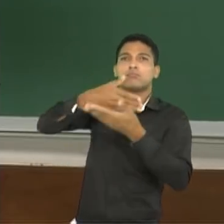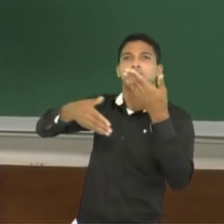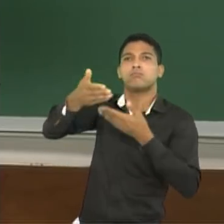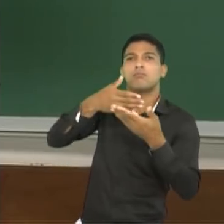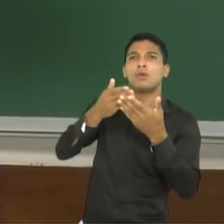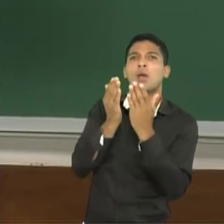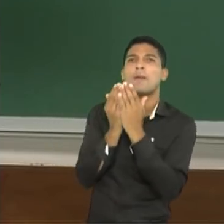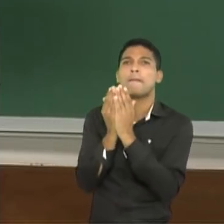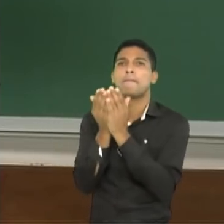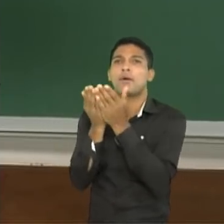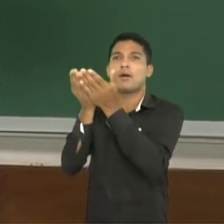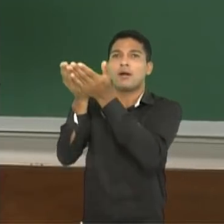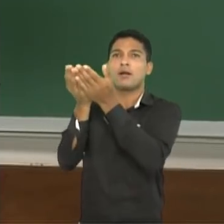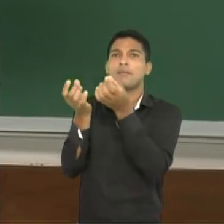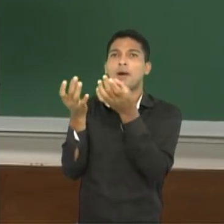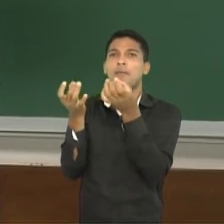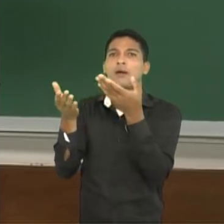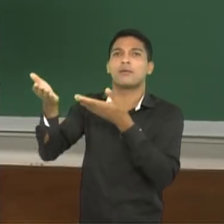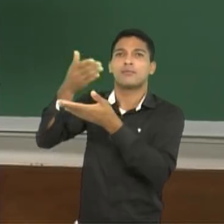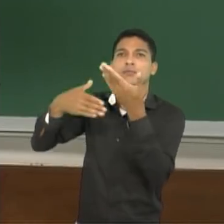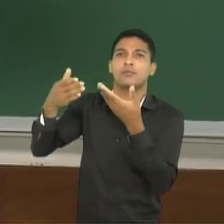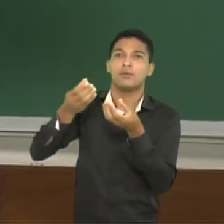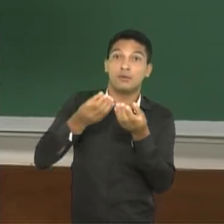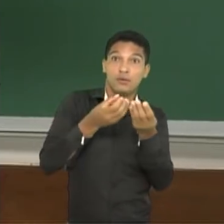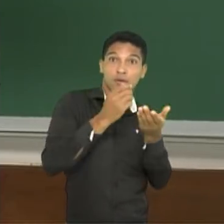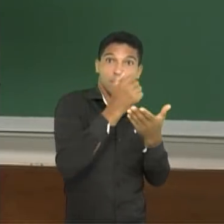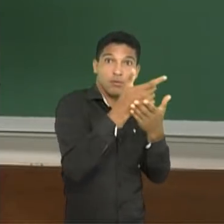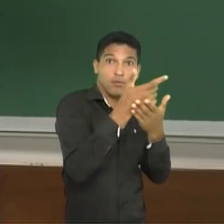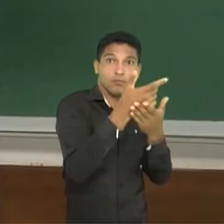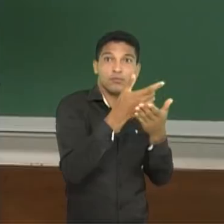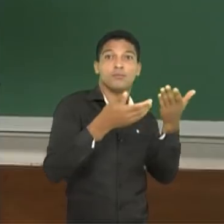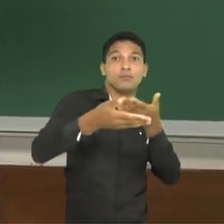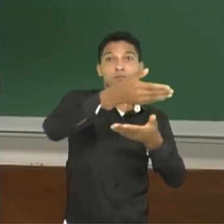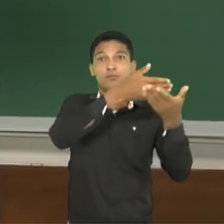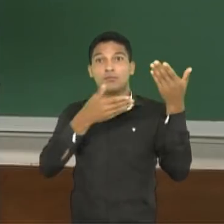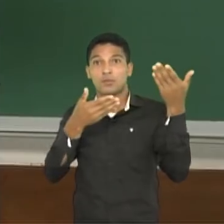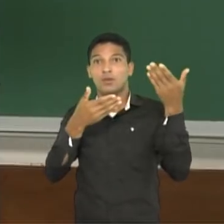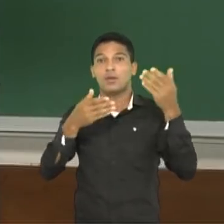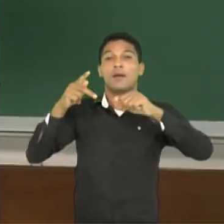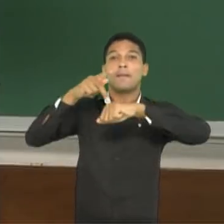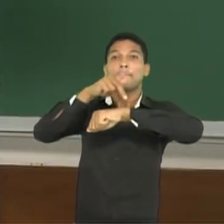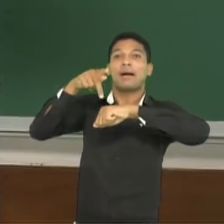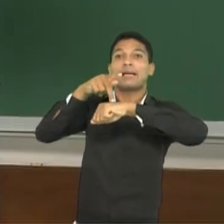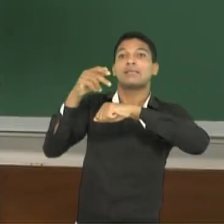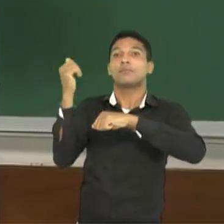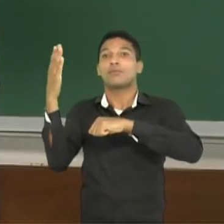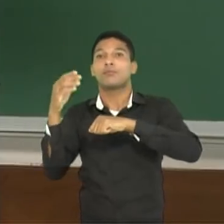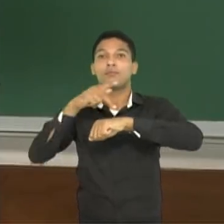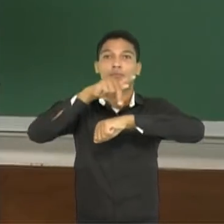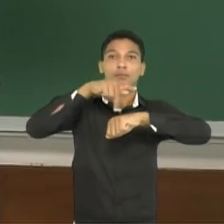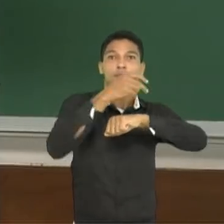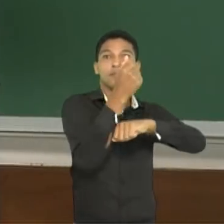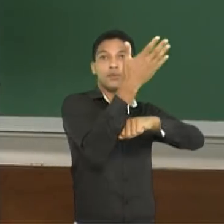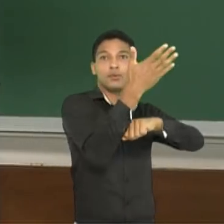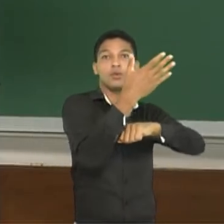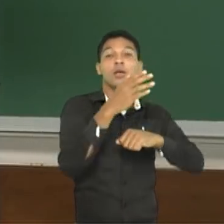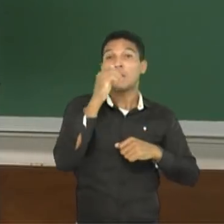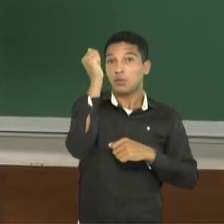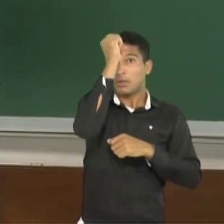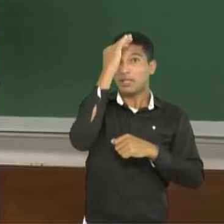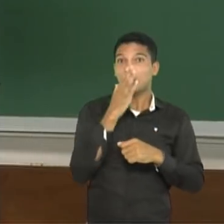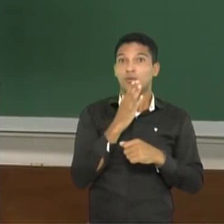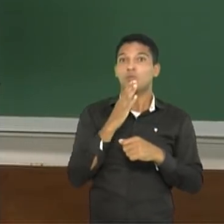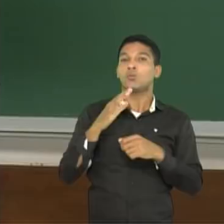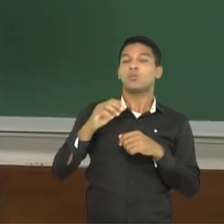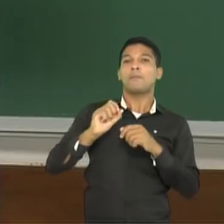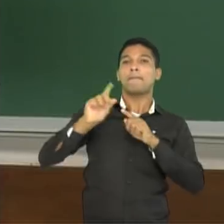países. Ou seja, os produtos circularem do Brasil para os países vizinhos e dos países vizinhos para o Brasil. Para onde vão? Para a região